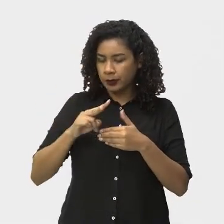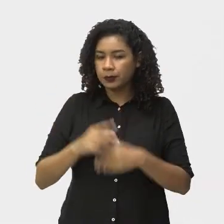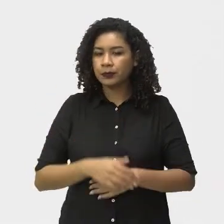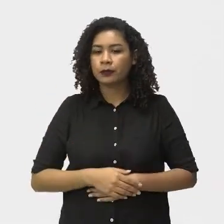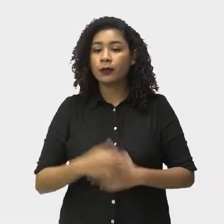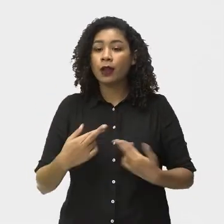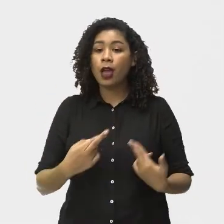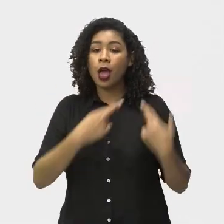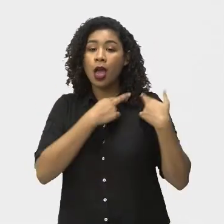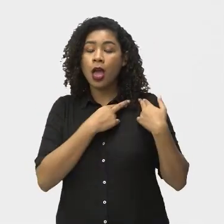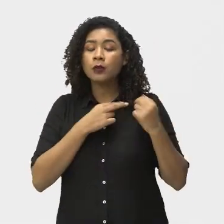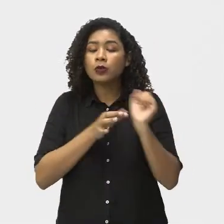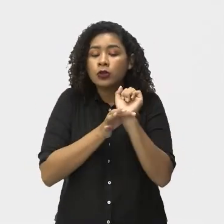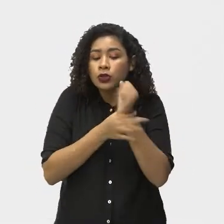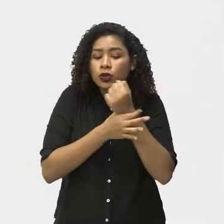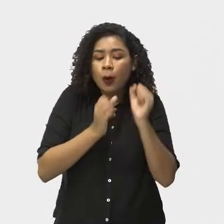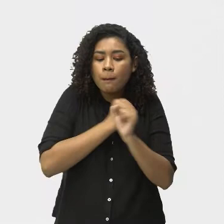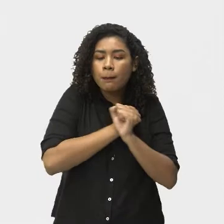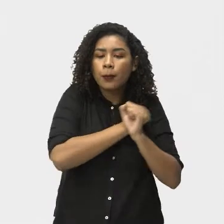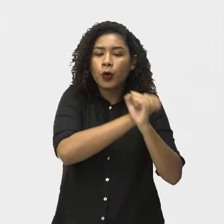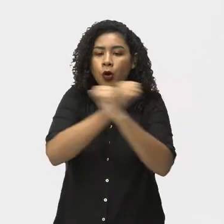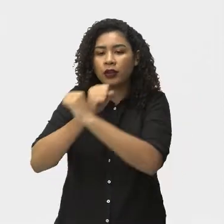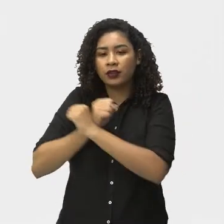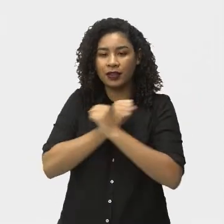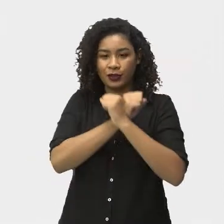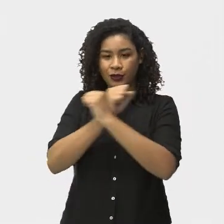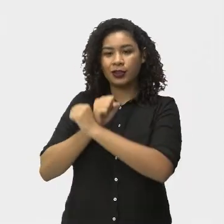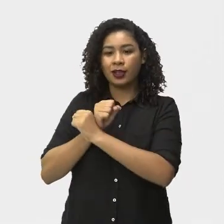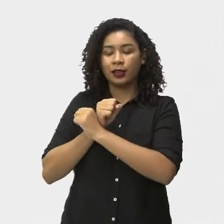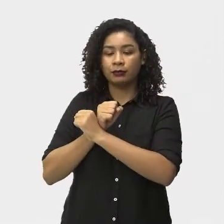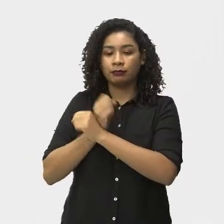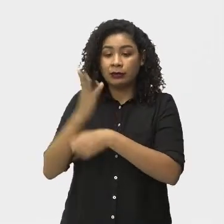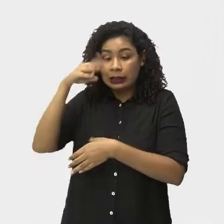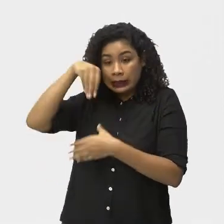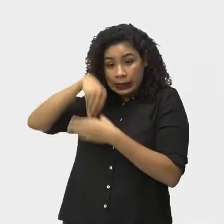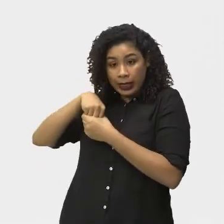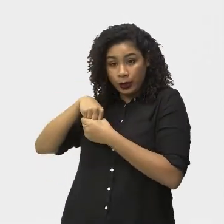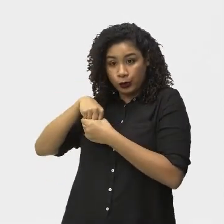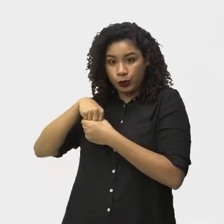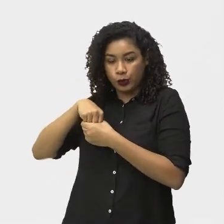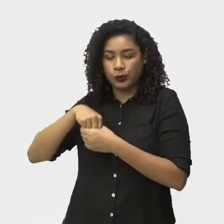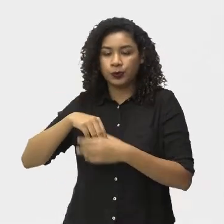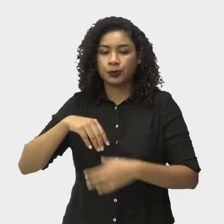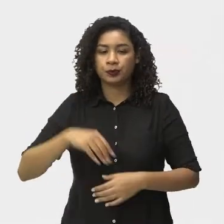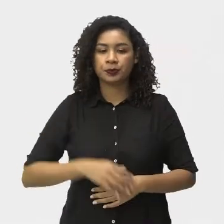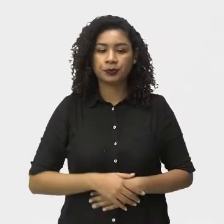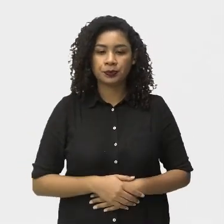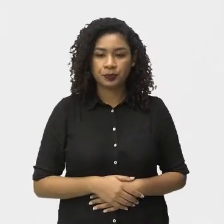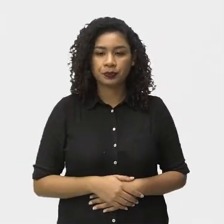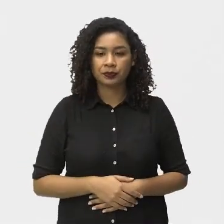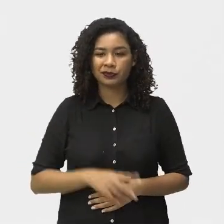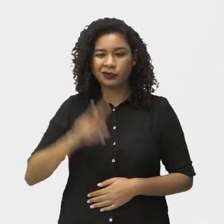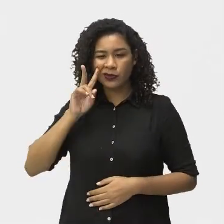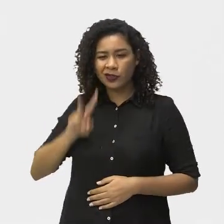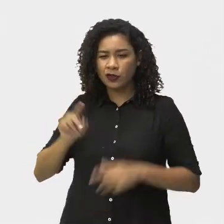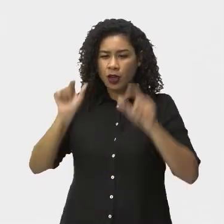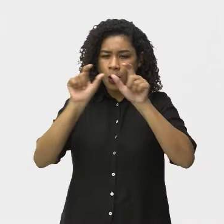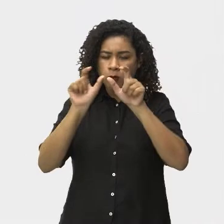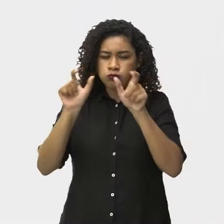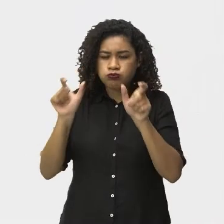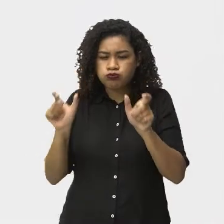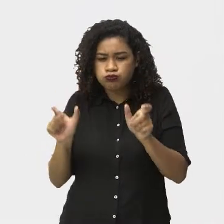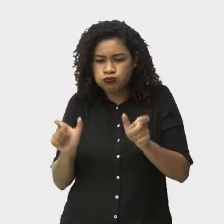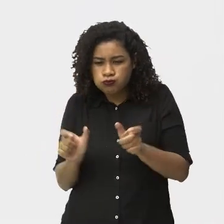por proteger a parte interna do aparelho reprodutor feminino. Esses lábios, né, que se formam aqui, ó,